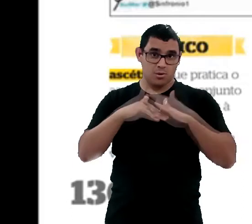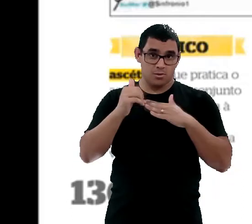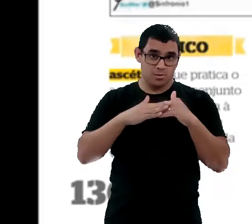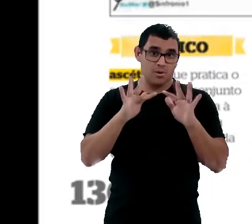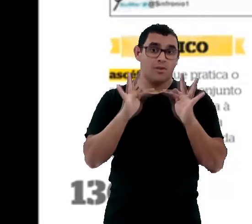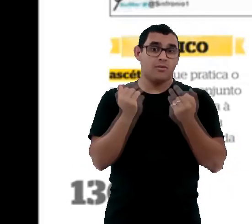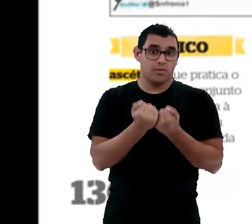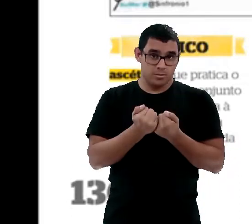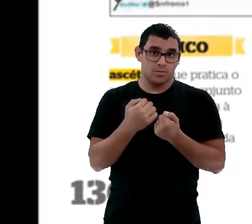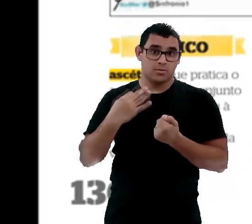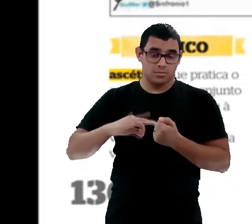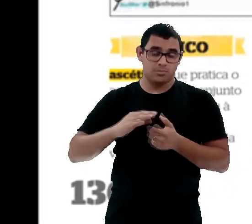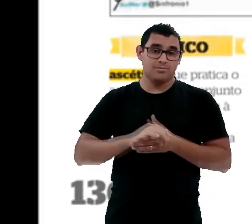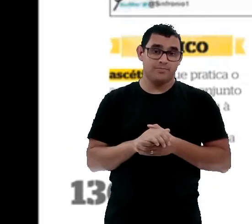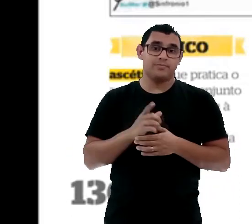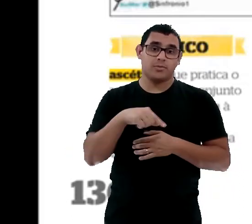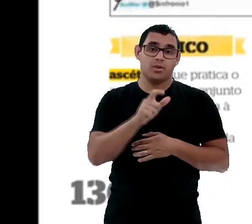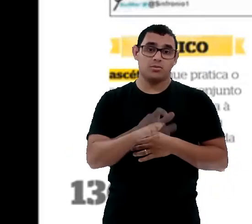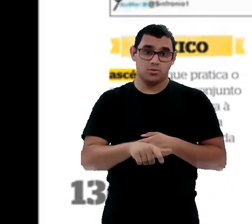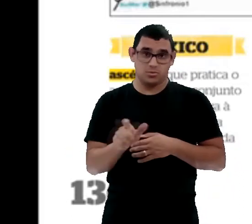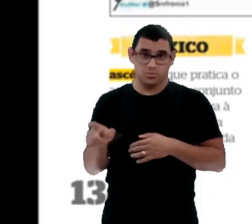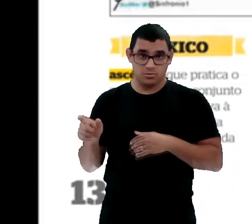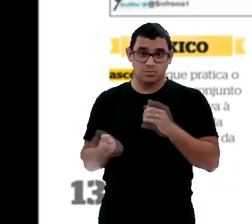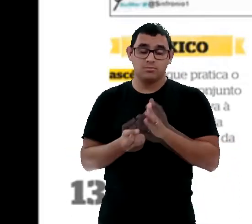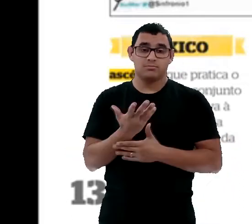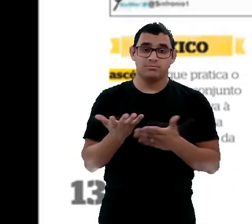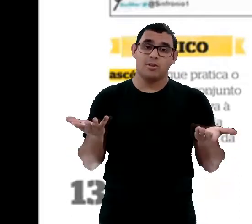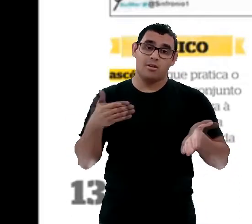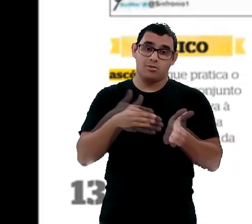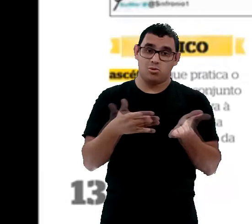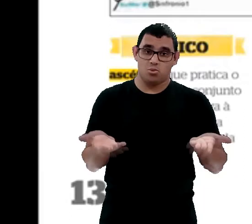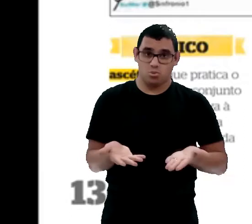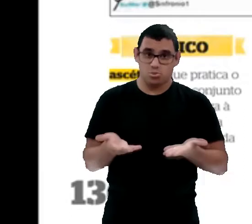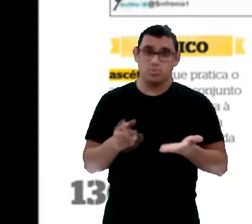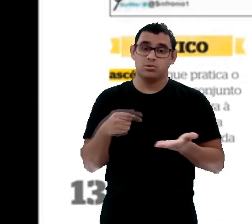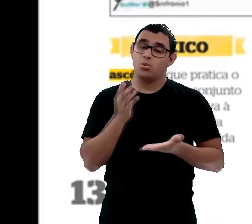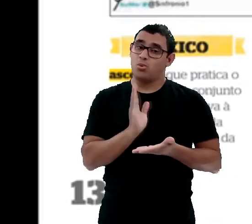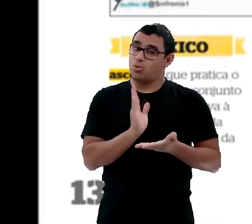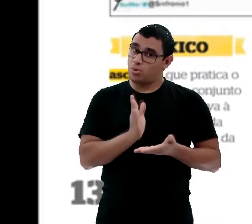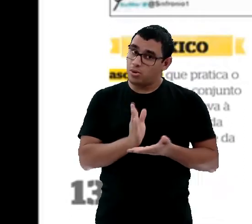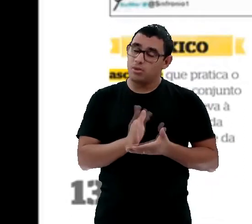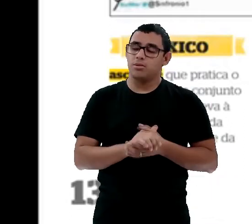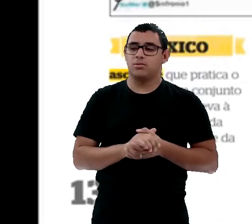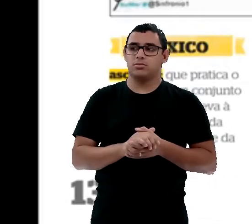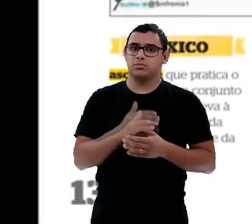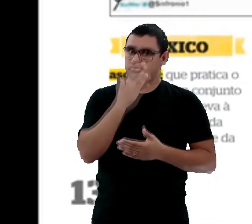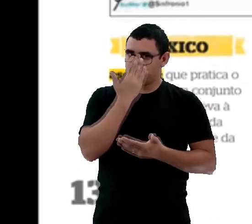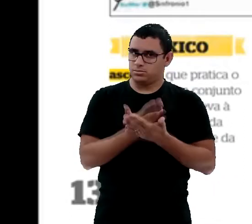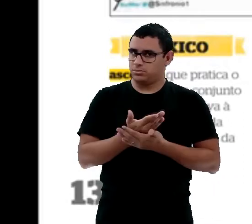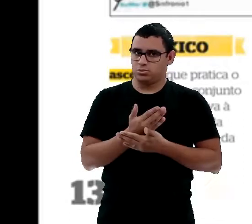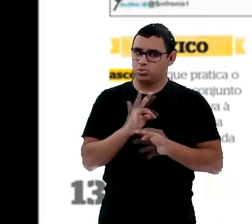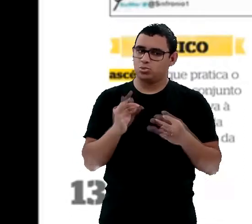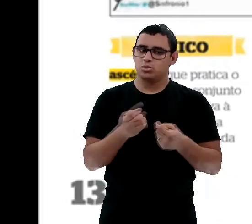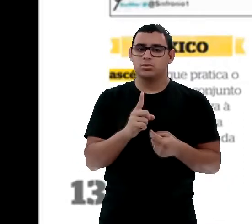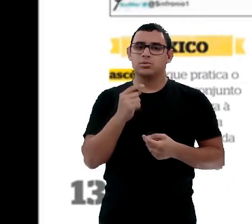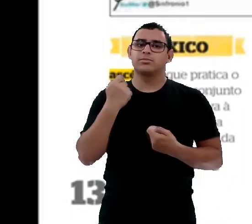aquela corrente religiosa e por isso trouxe êxito profissional àquela família. Então é dessa forma